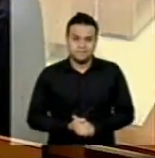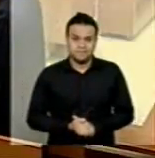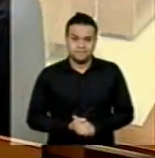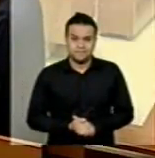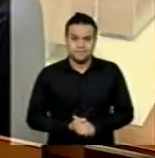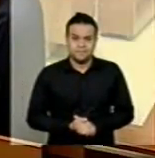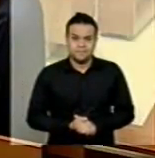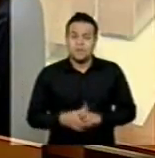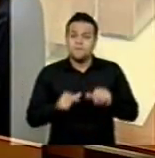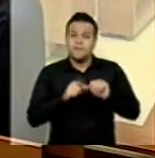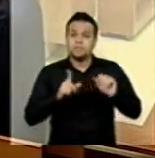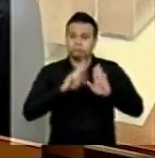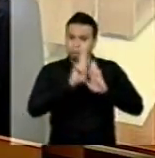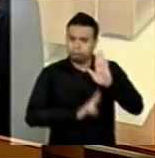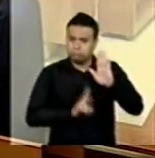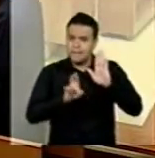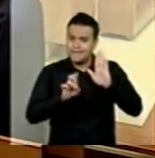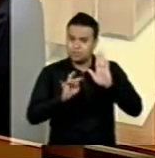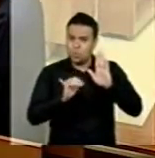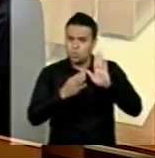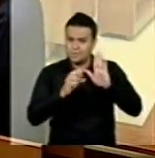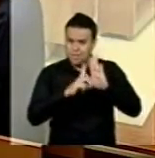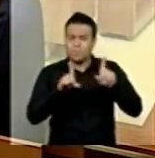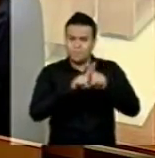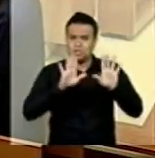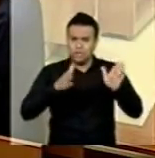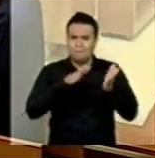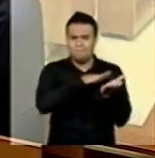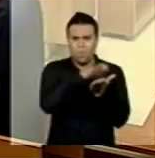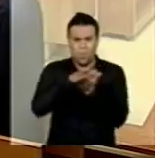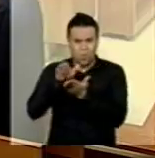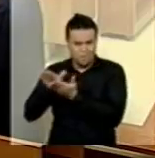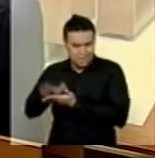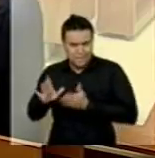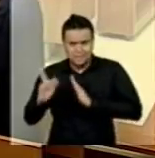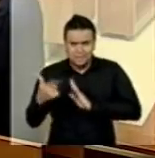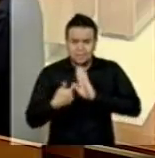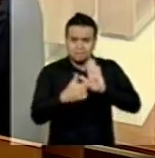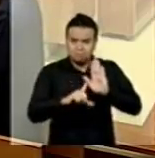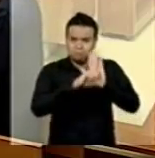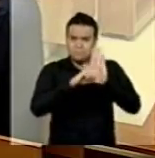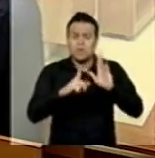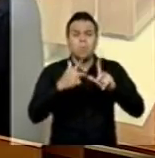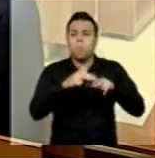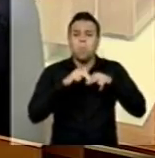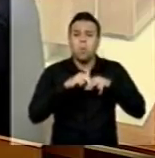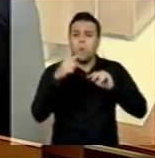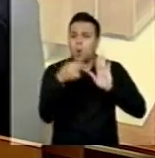Foi feita uma resolução, publicada essa resolução, e foi por meio dela, ou seja,